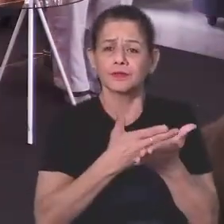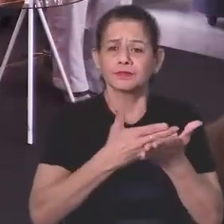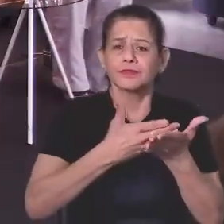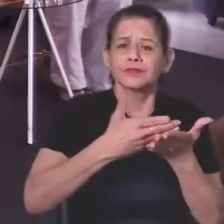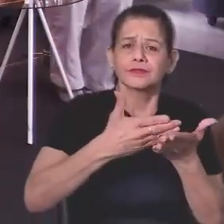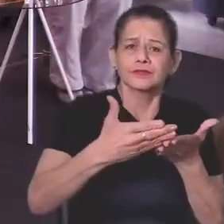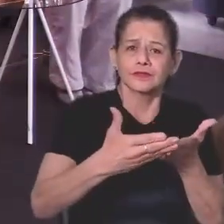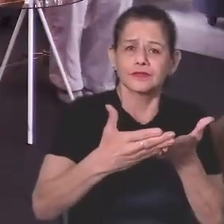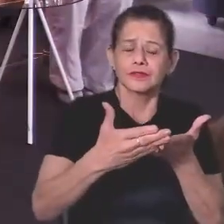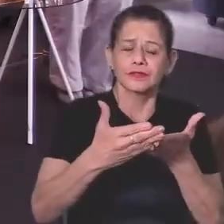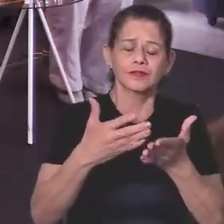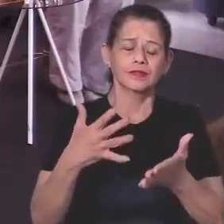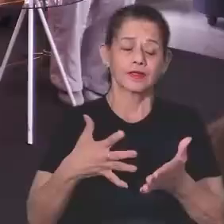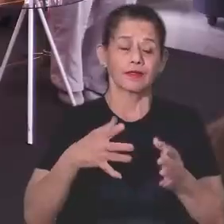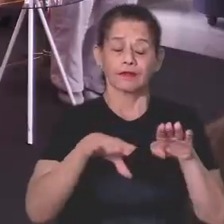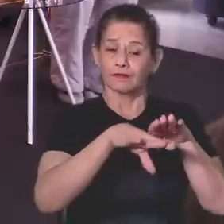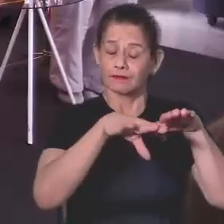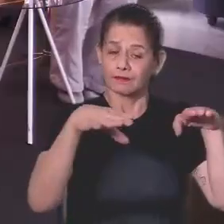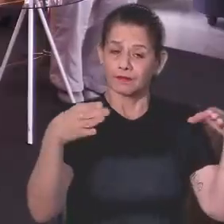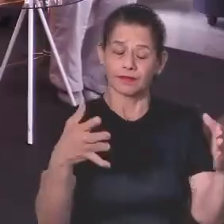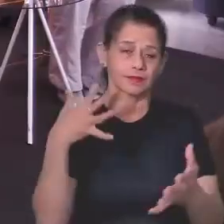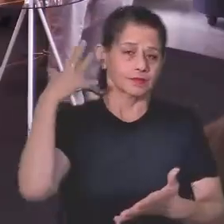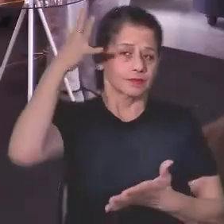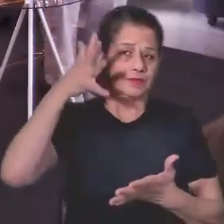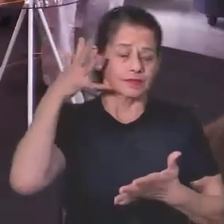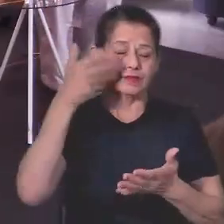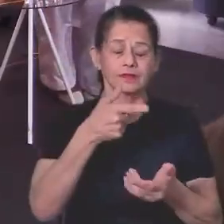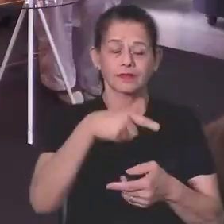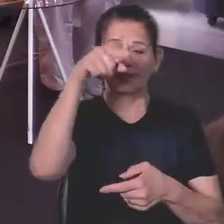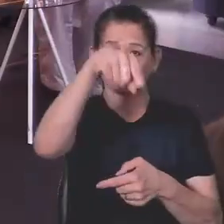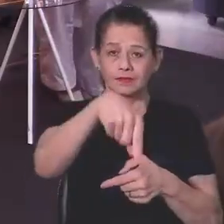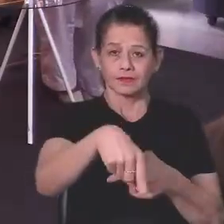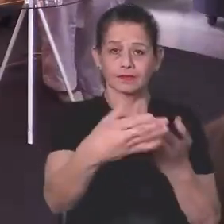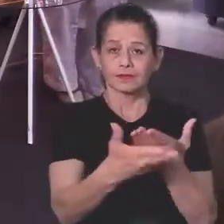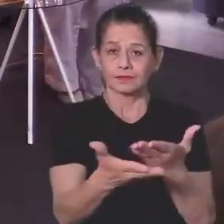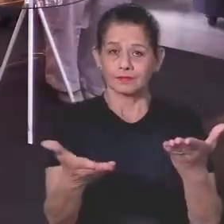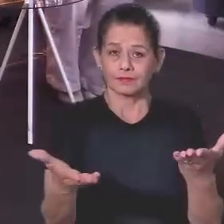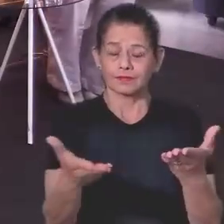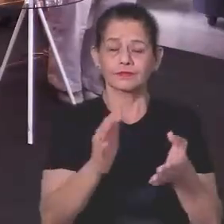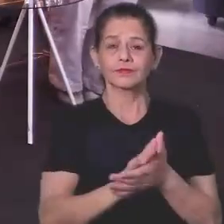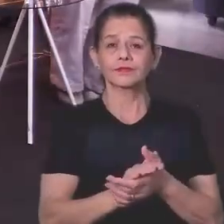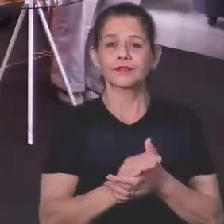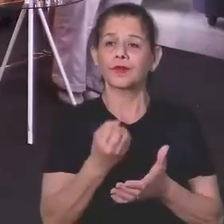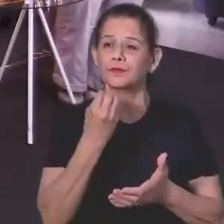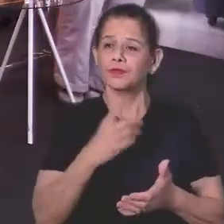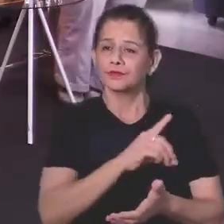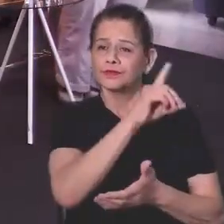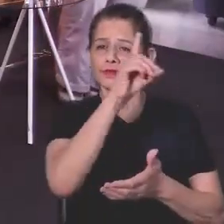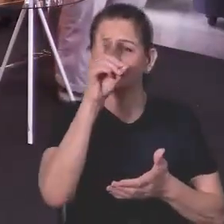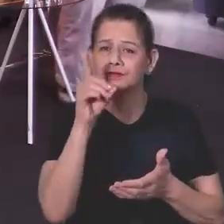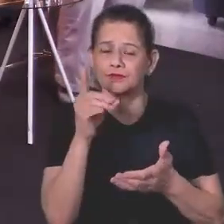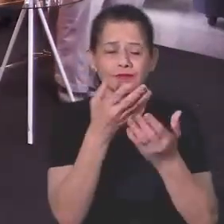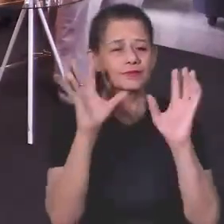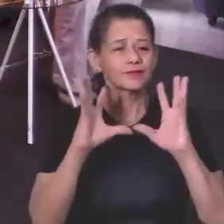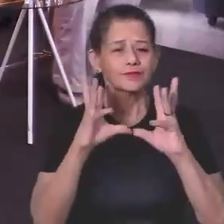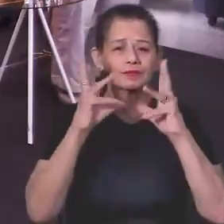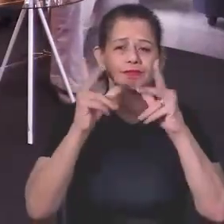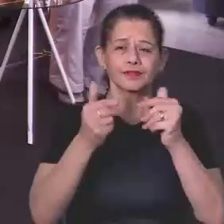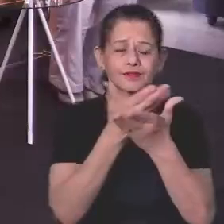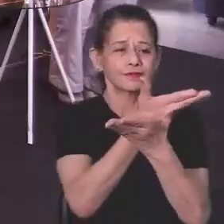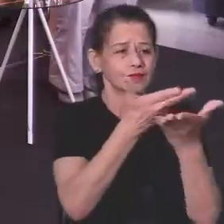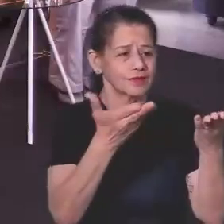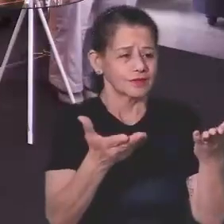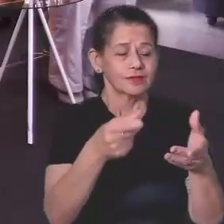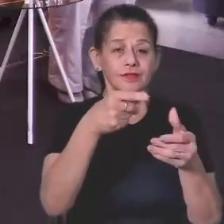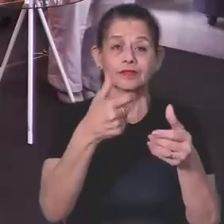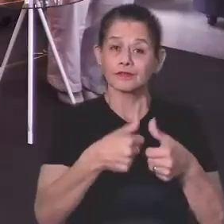encontra-se o local onde os palestrantes se assentam. Há um pequeno tablado onde 3 cadeiras foram dispostas, intercaladas por 2 mesinhas que carregam garrafas